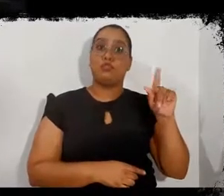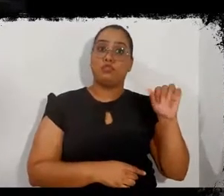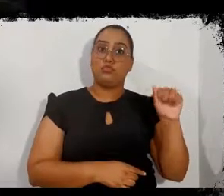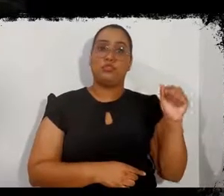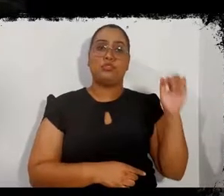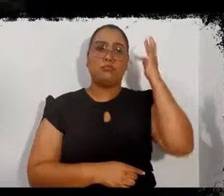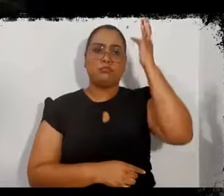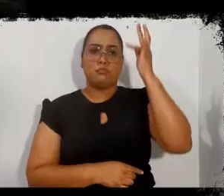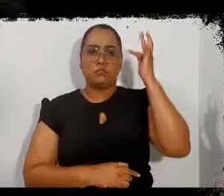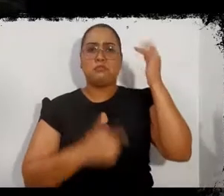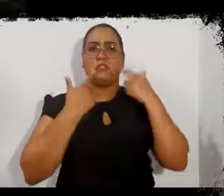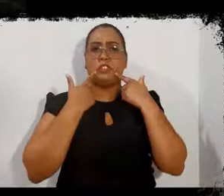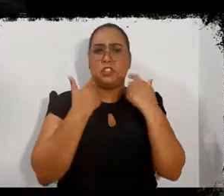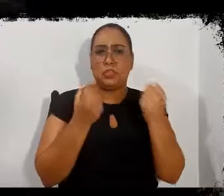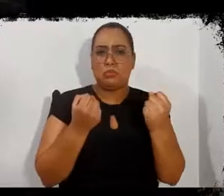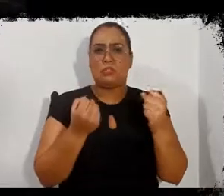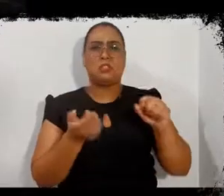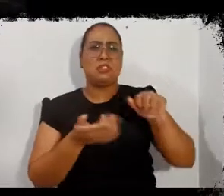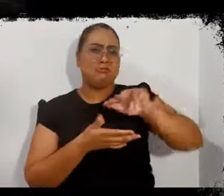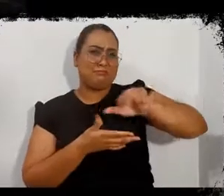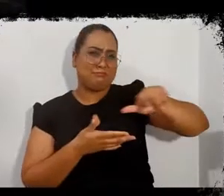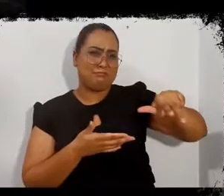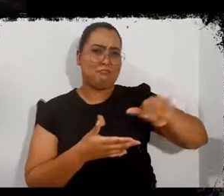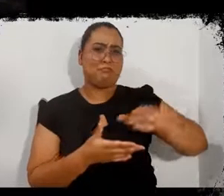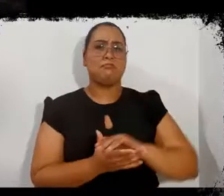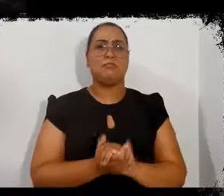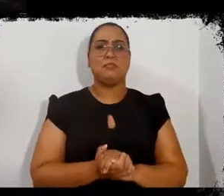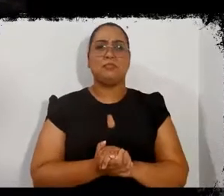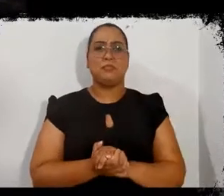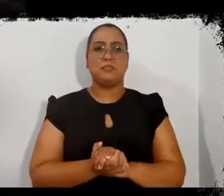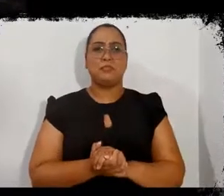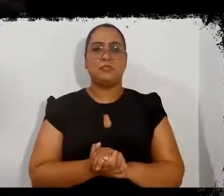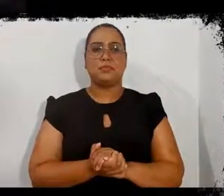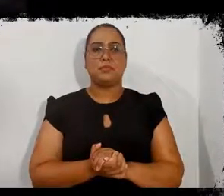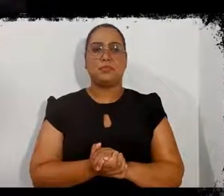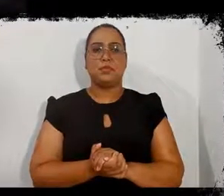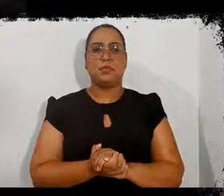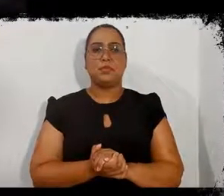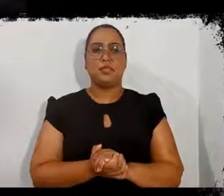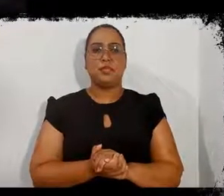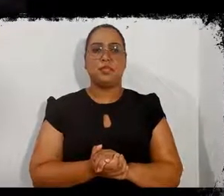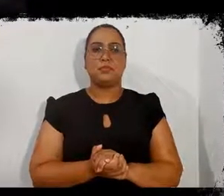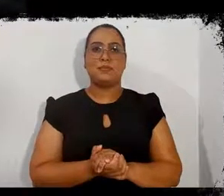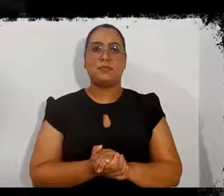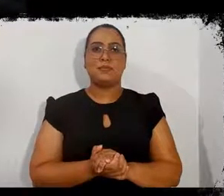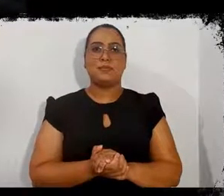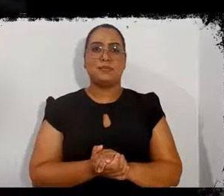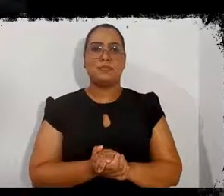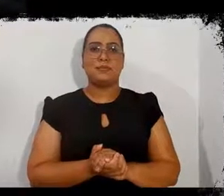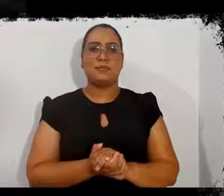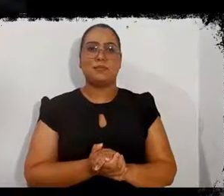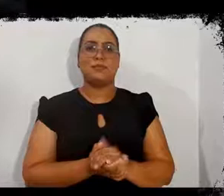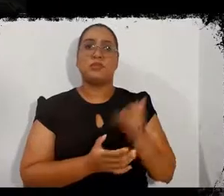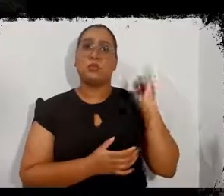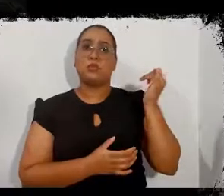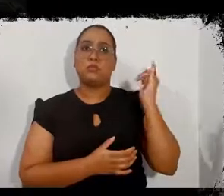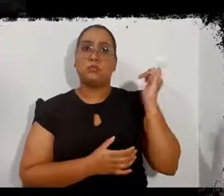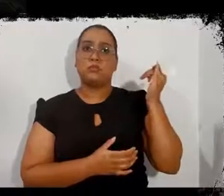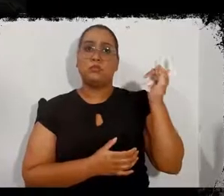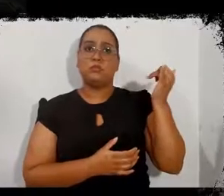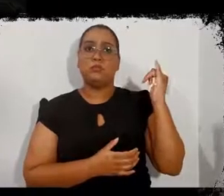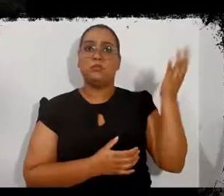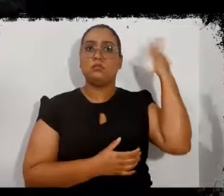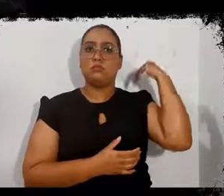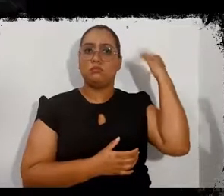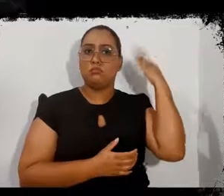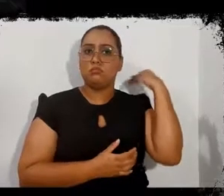mais. O conto é uma das mais antigas formas de expressão